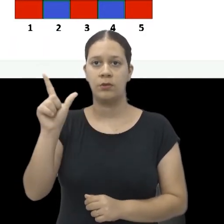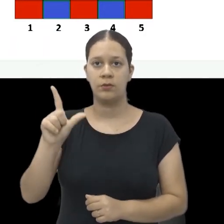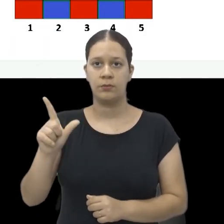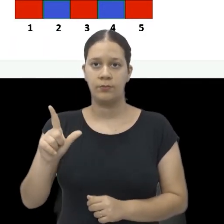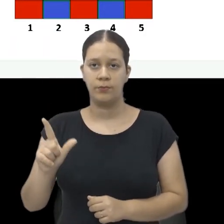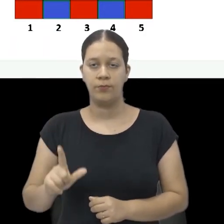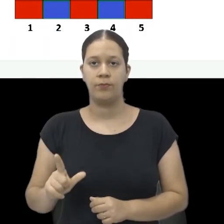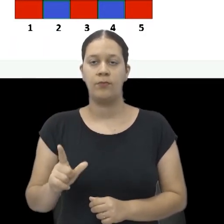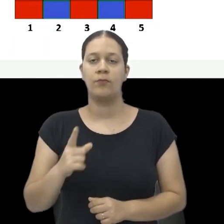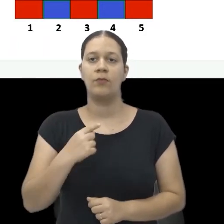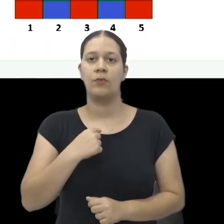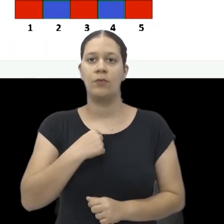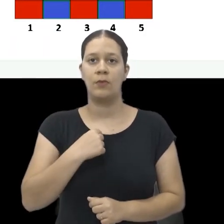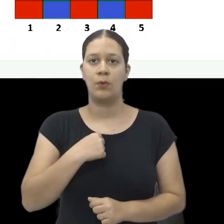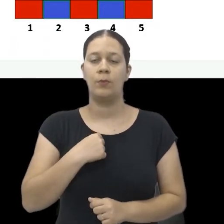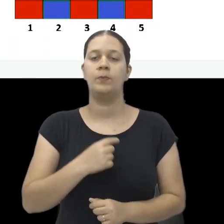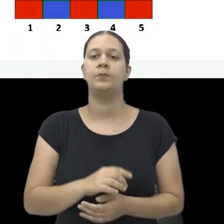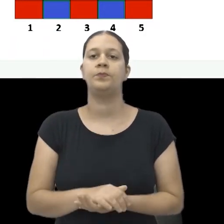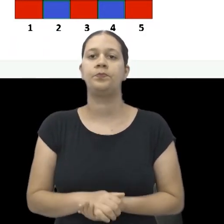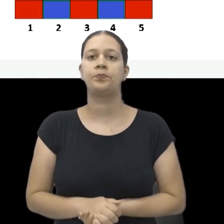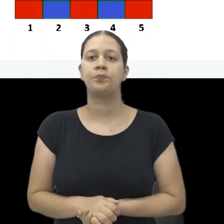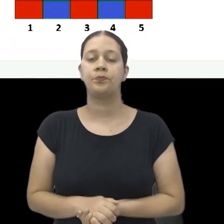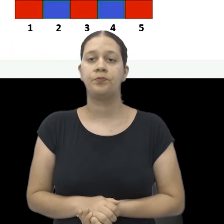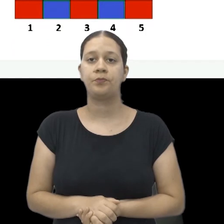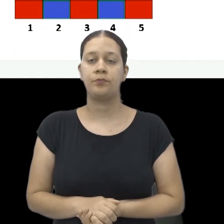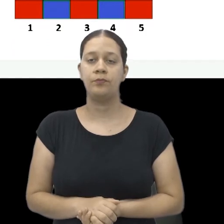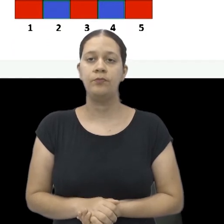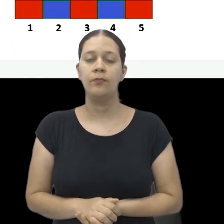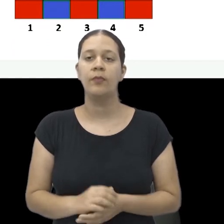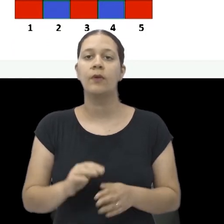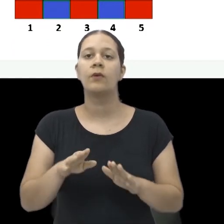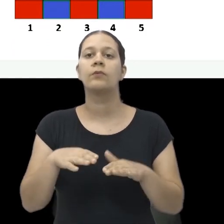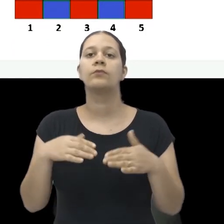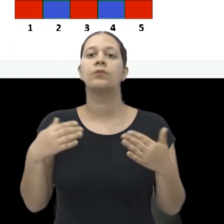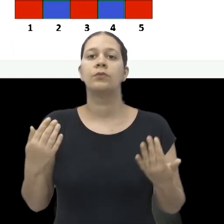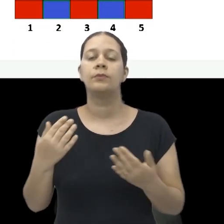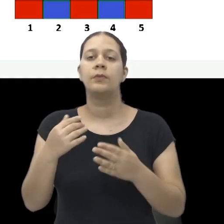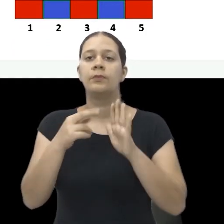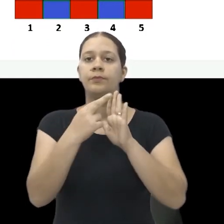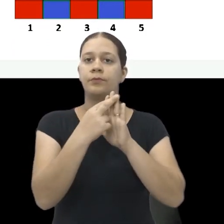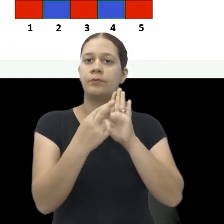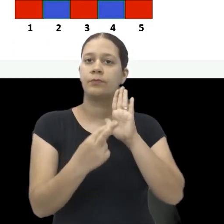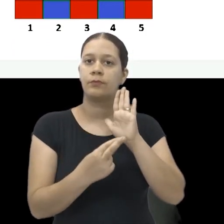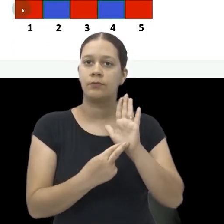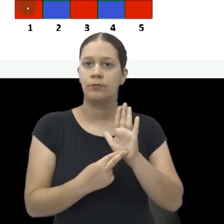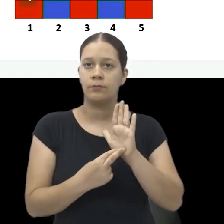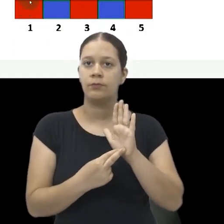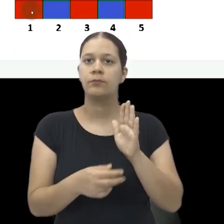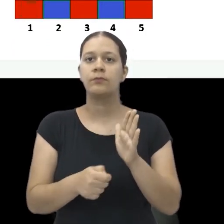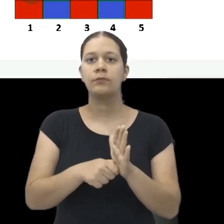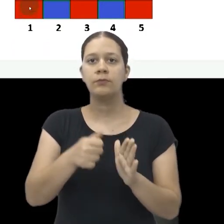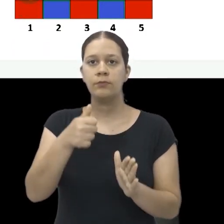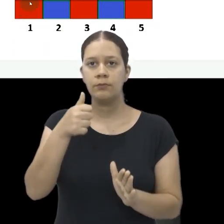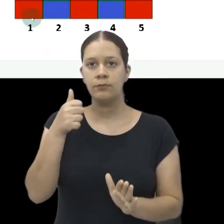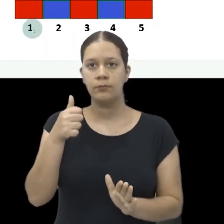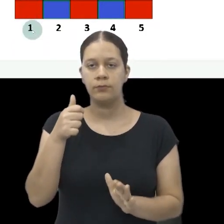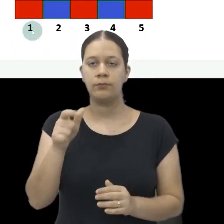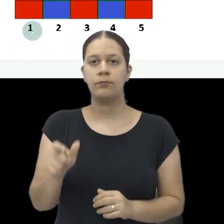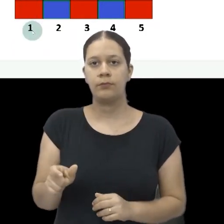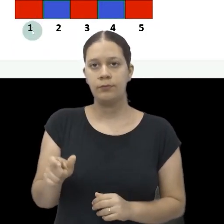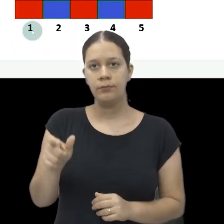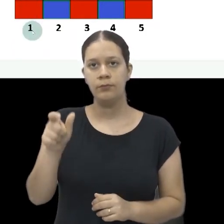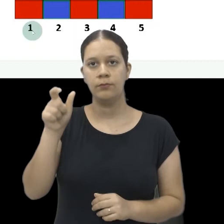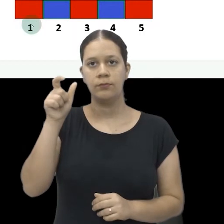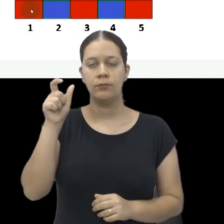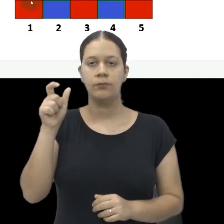azul. A coluna, aqui eu li cor, coluna. Qual a próxima regularidade? Veja, na primeira coluna aqui,